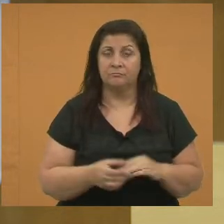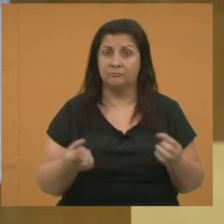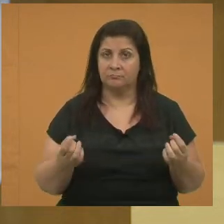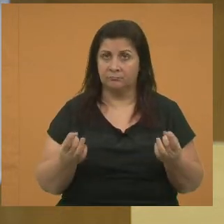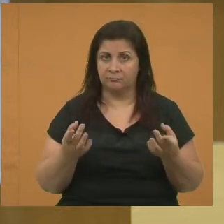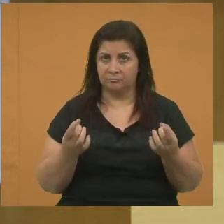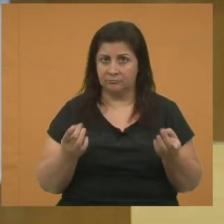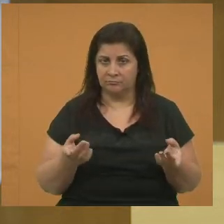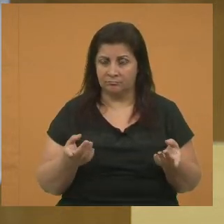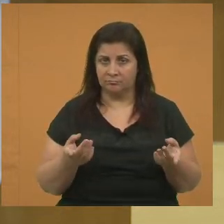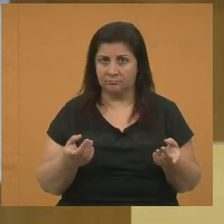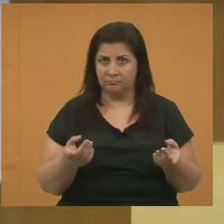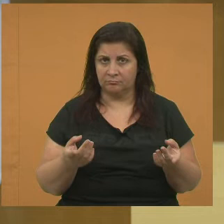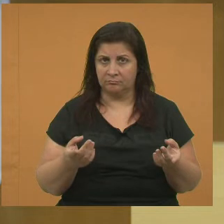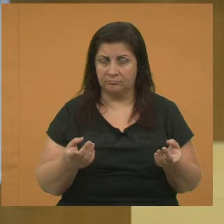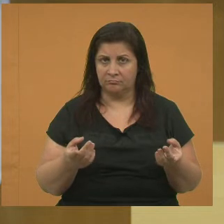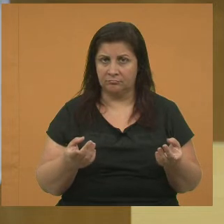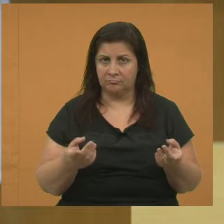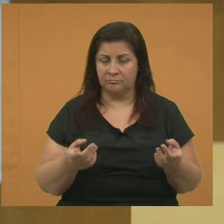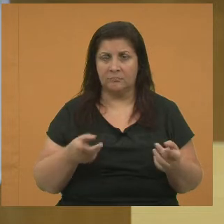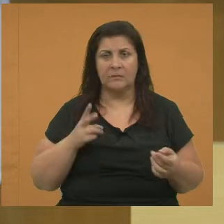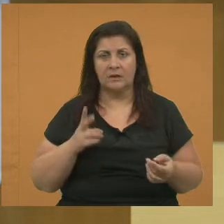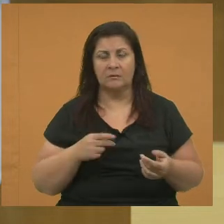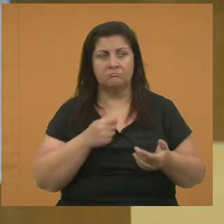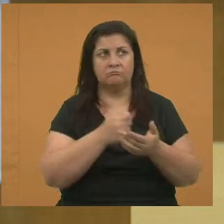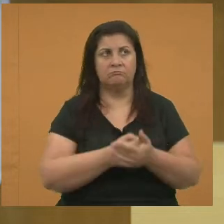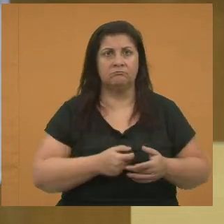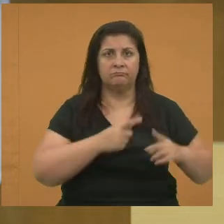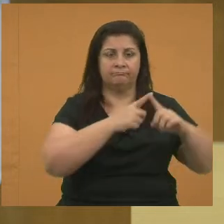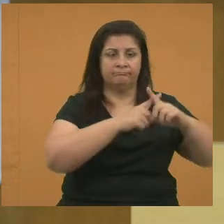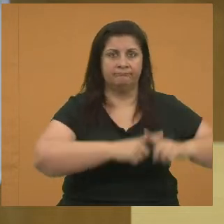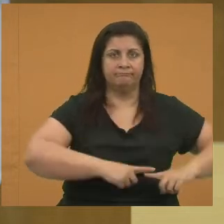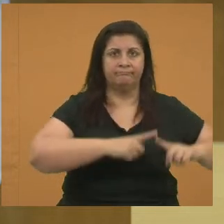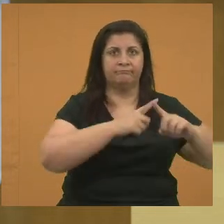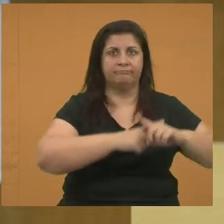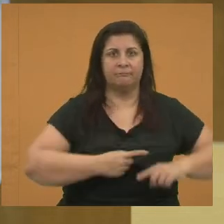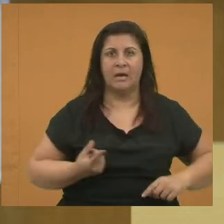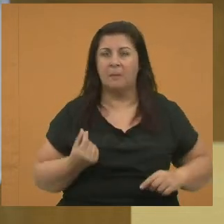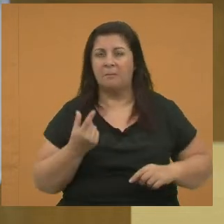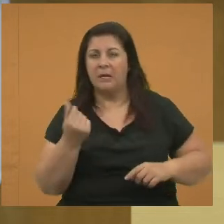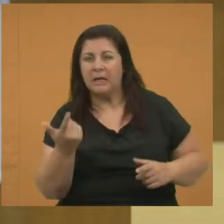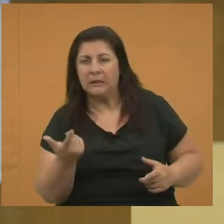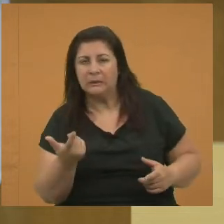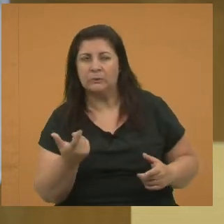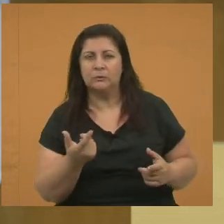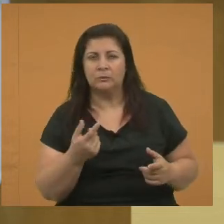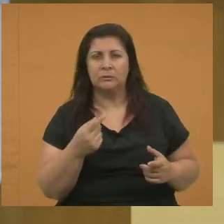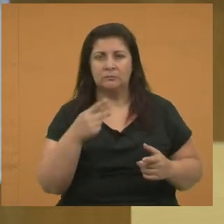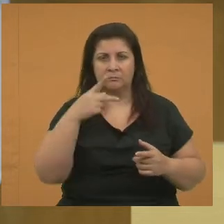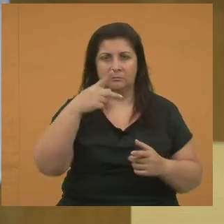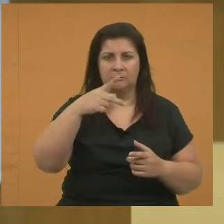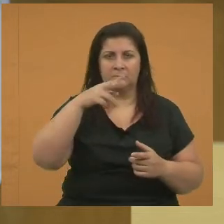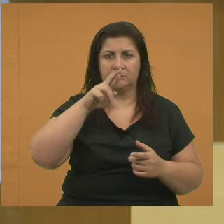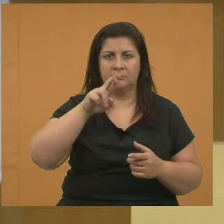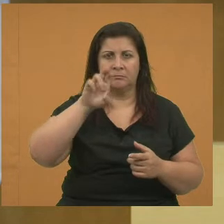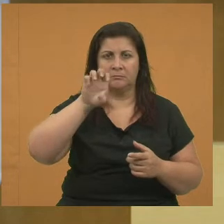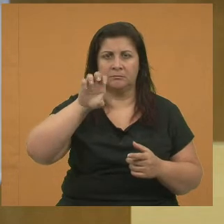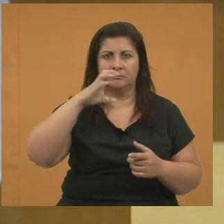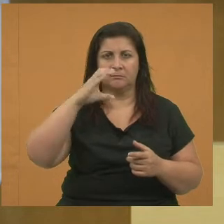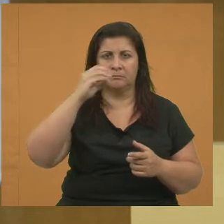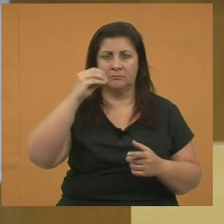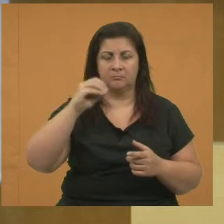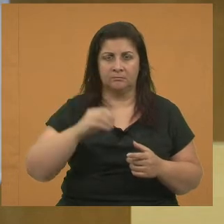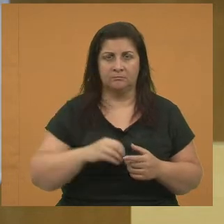comércio é uma constante disputa de preço e de